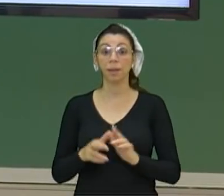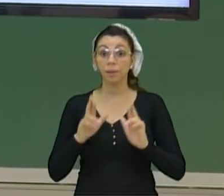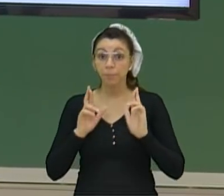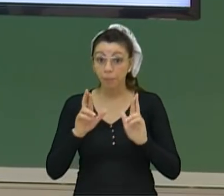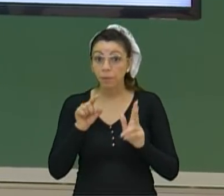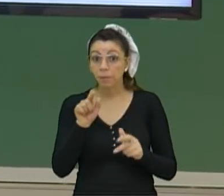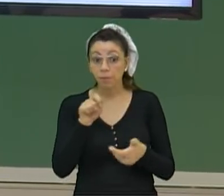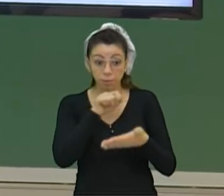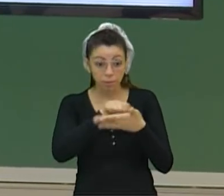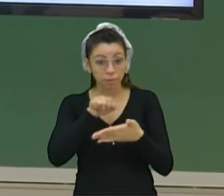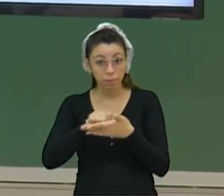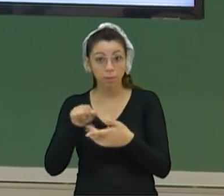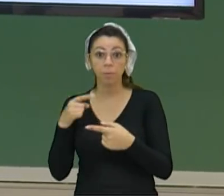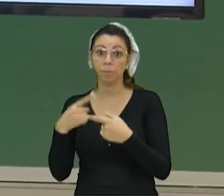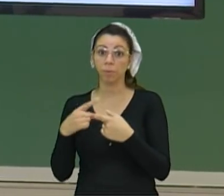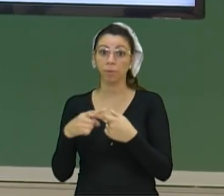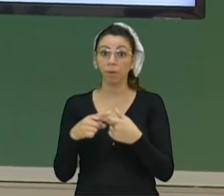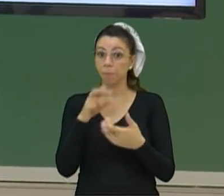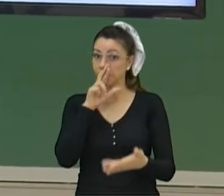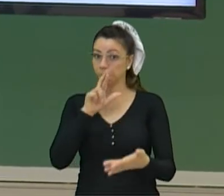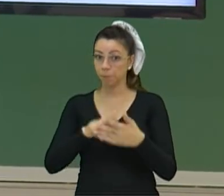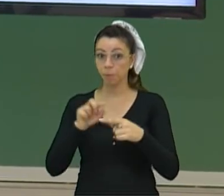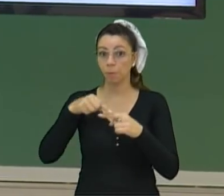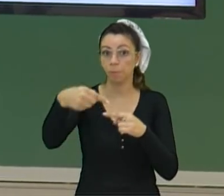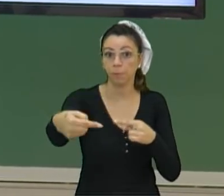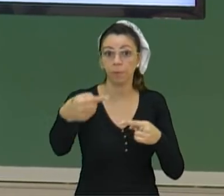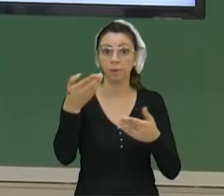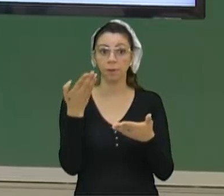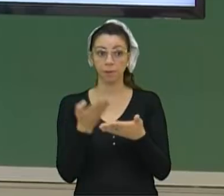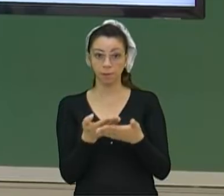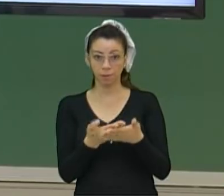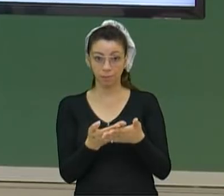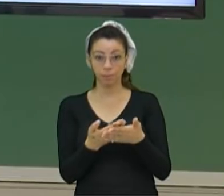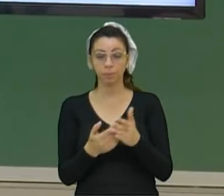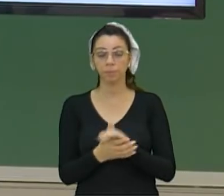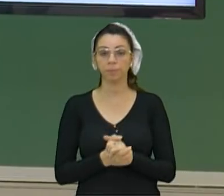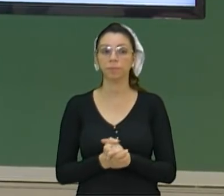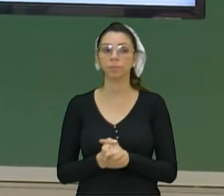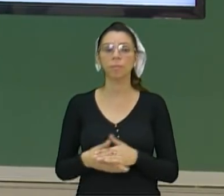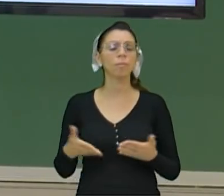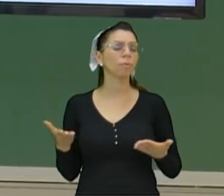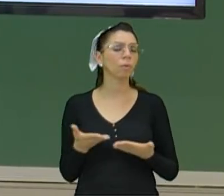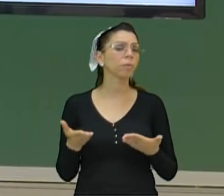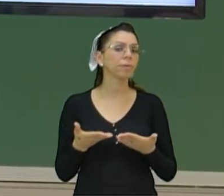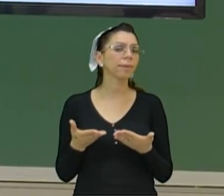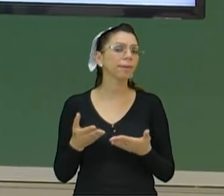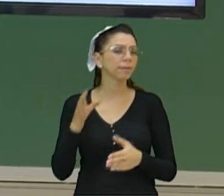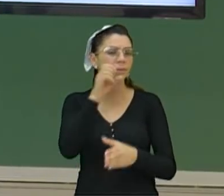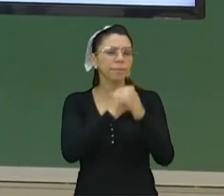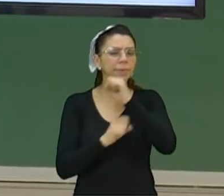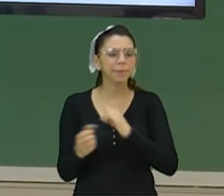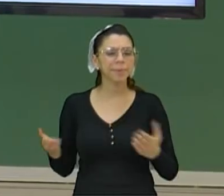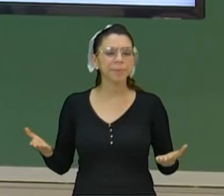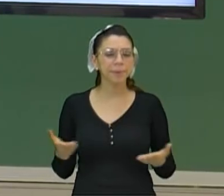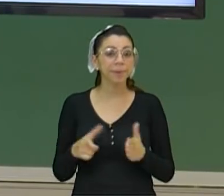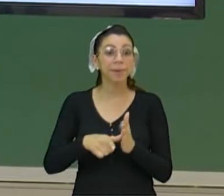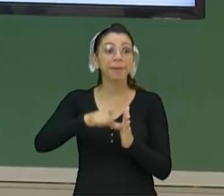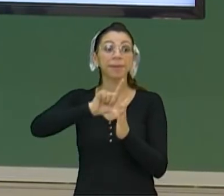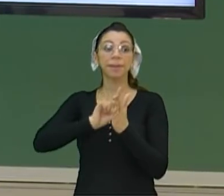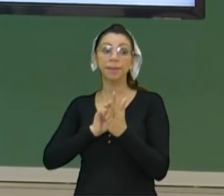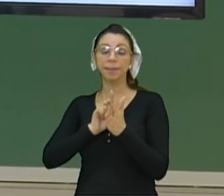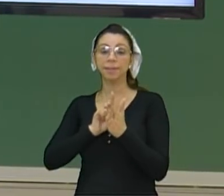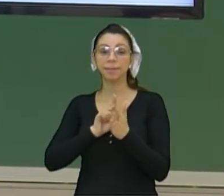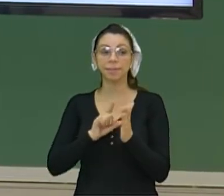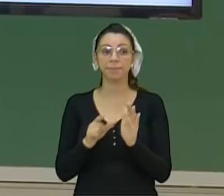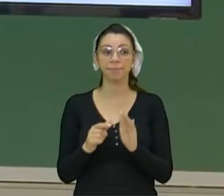a professora vai corrigir na próxima aula, tá bom? E o que nós aprendemos nessa aula antes da gente ir lá